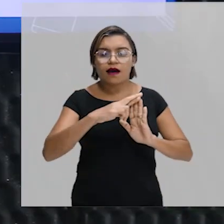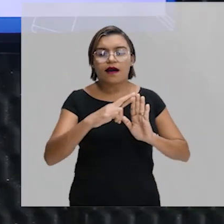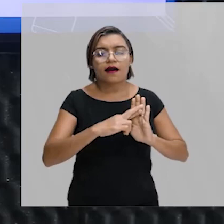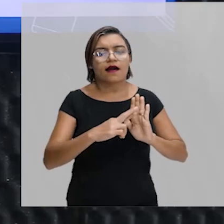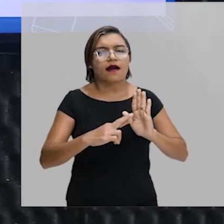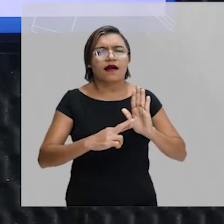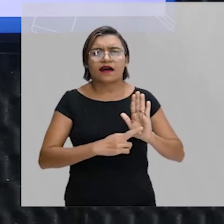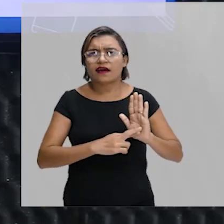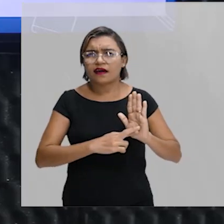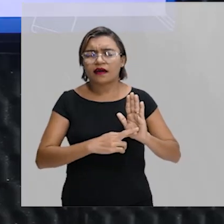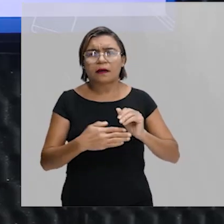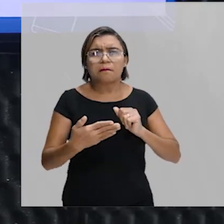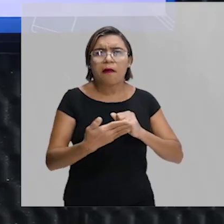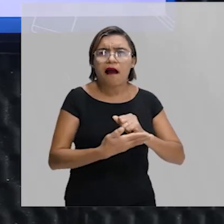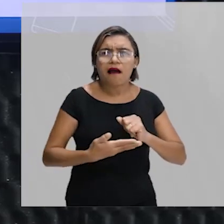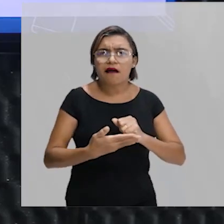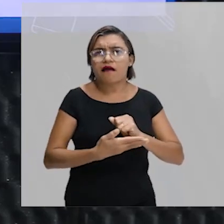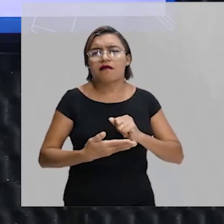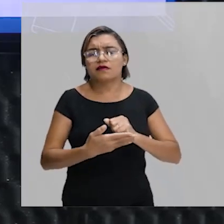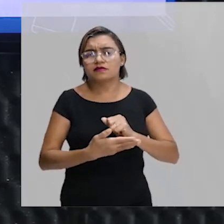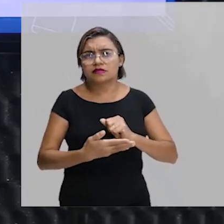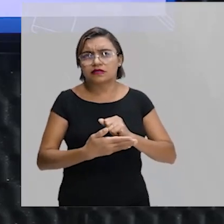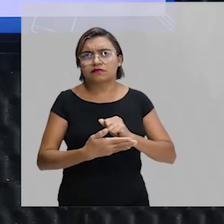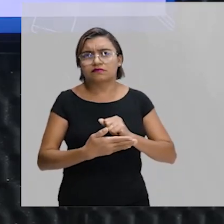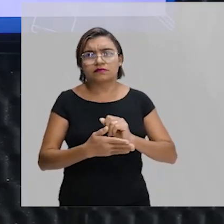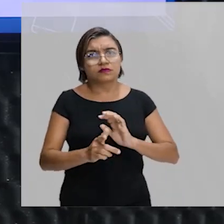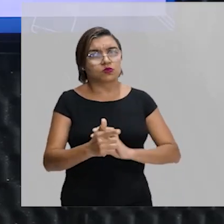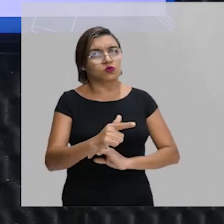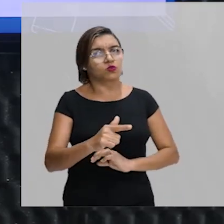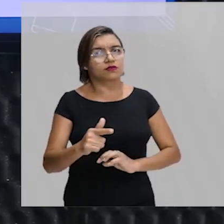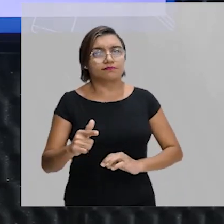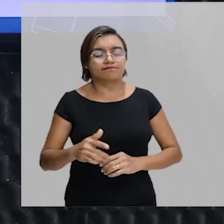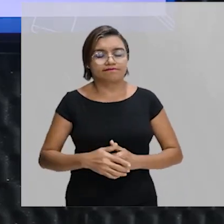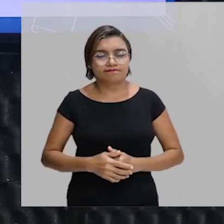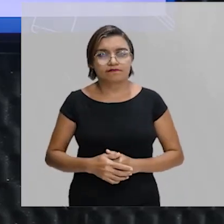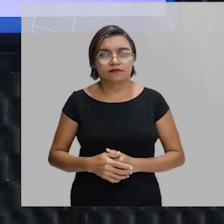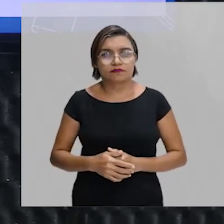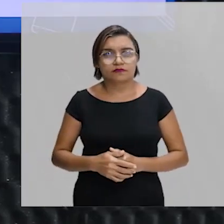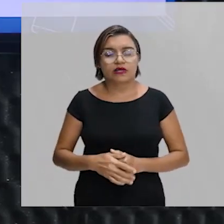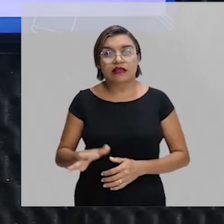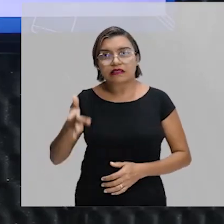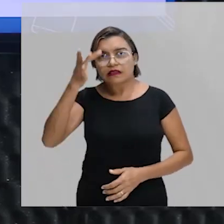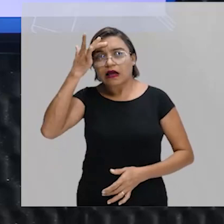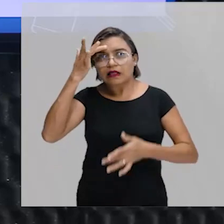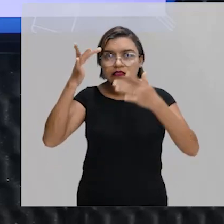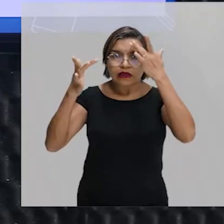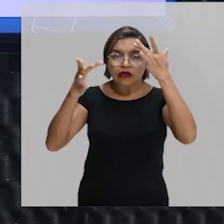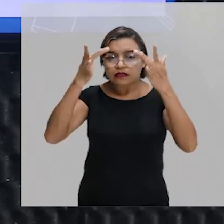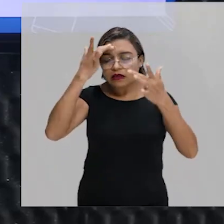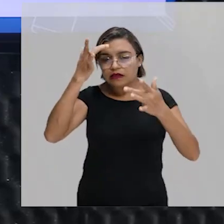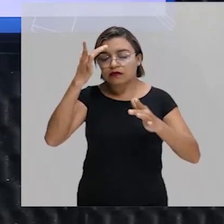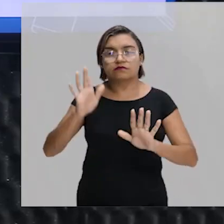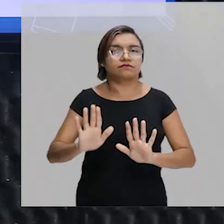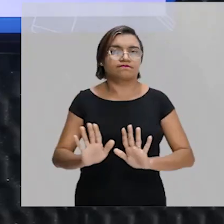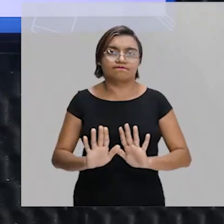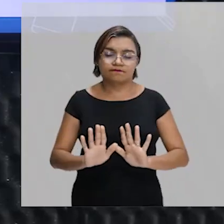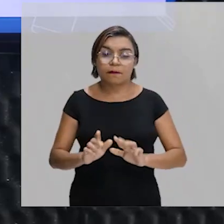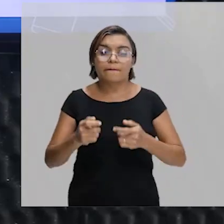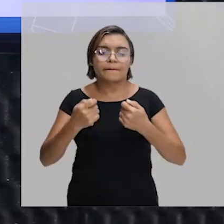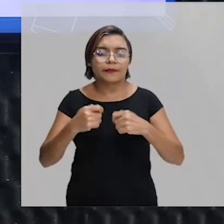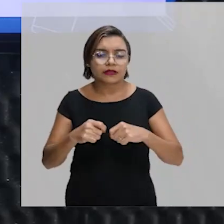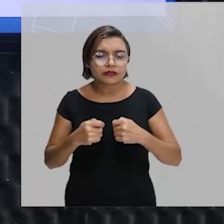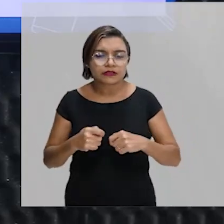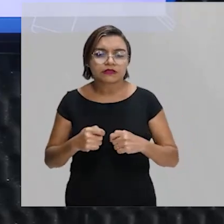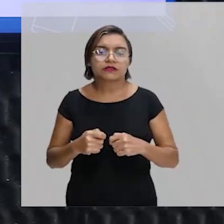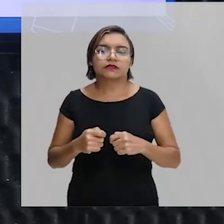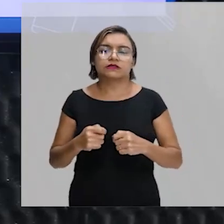para você Ctrl+C ou Ctrl+V na cabeça de vocês, decoreba, recortou, colocou lá e você lembrar.